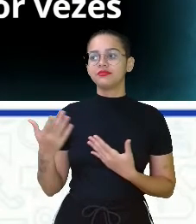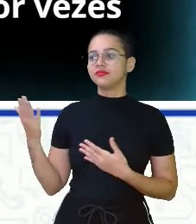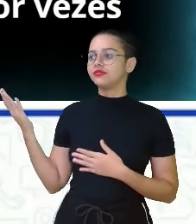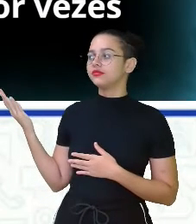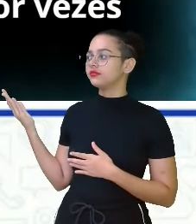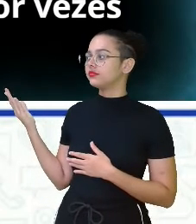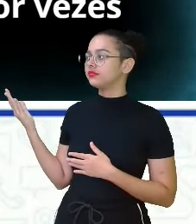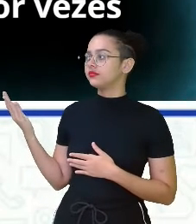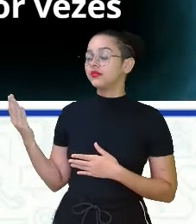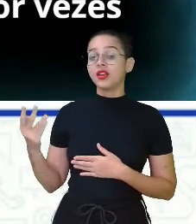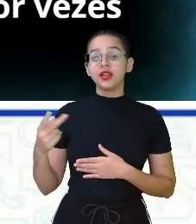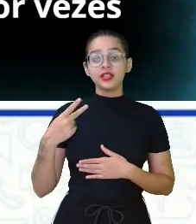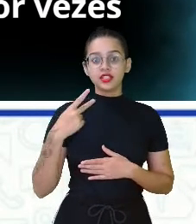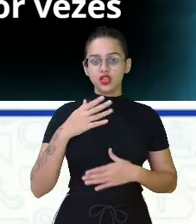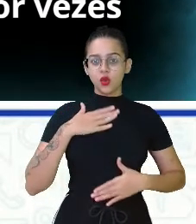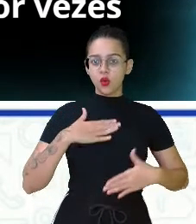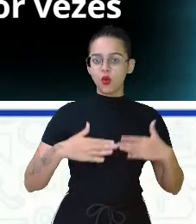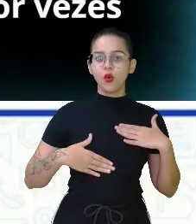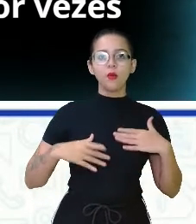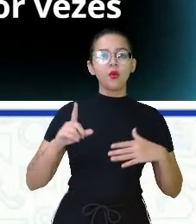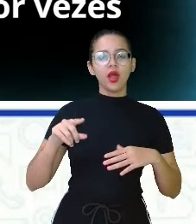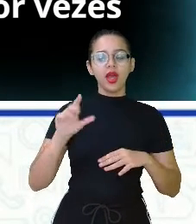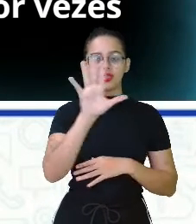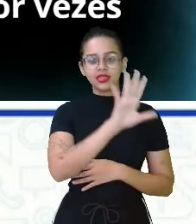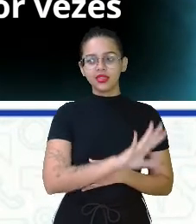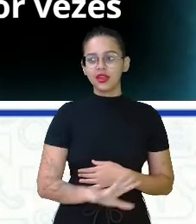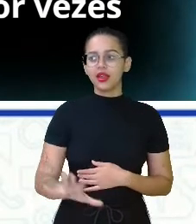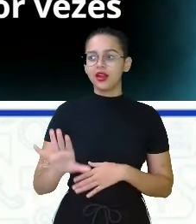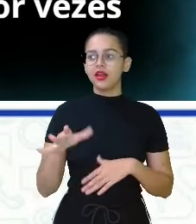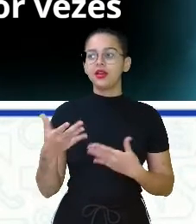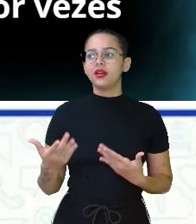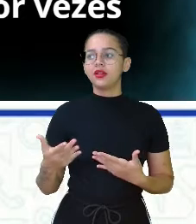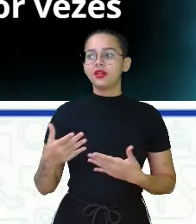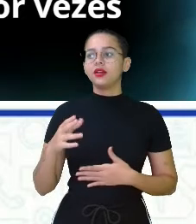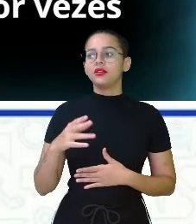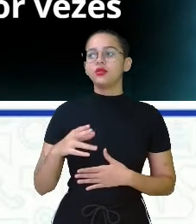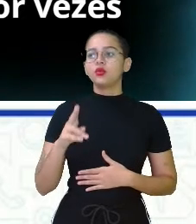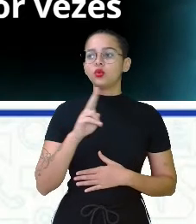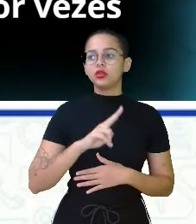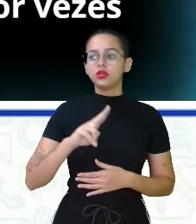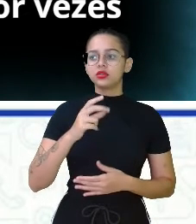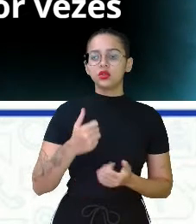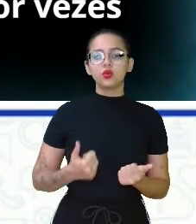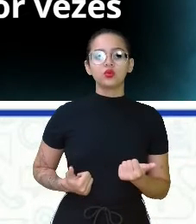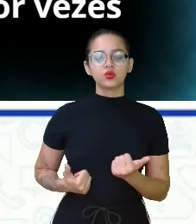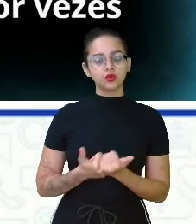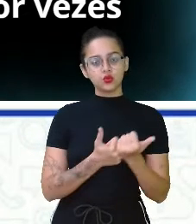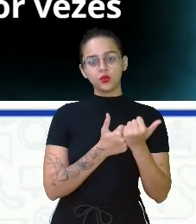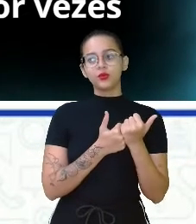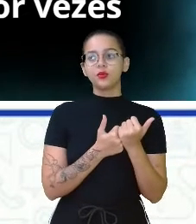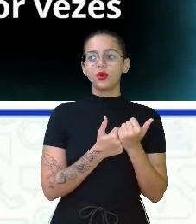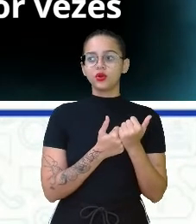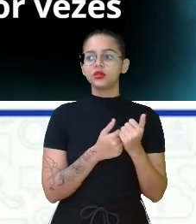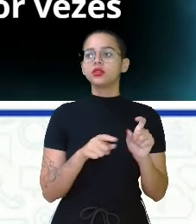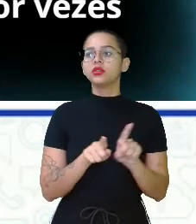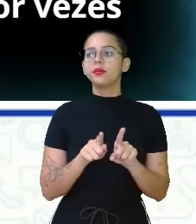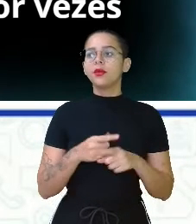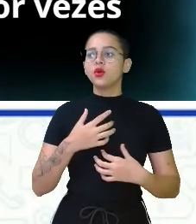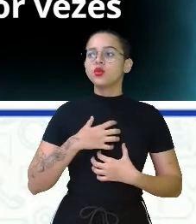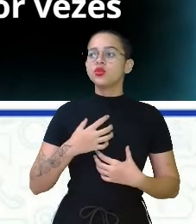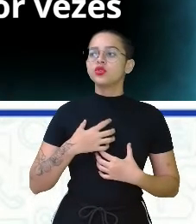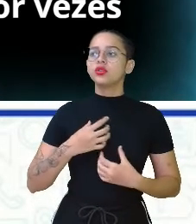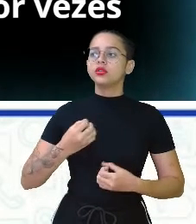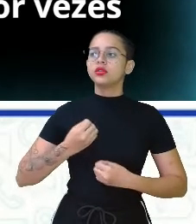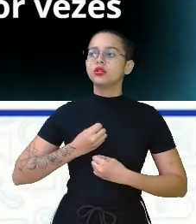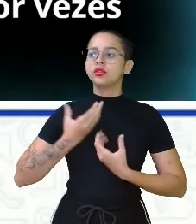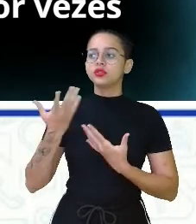Seu né? corpo é a tela, né? Exatamente. Então, o corpo do artista é utilizado como um suporte e como um meio de